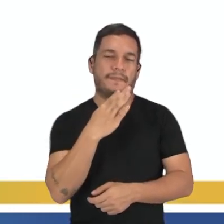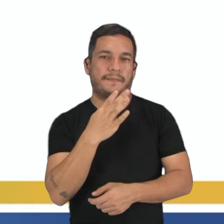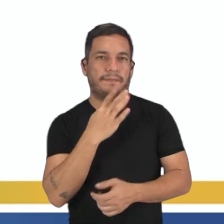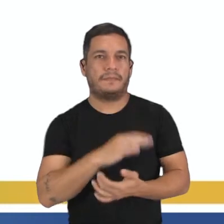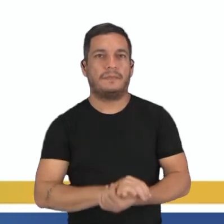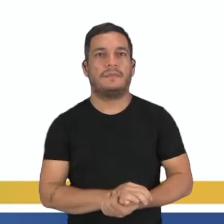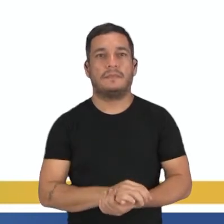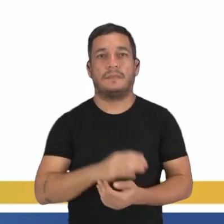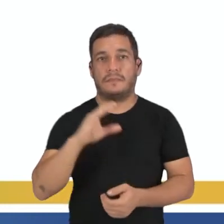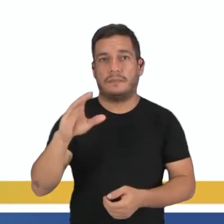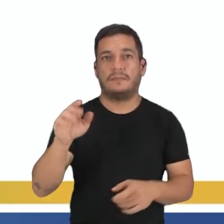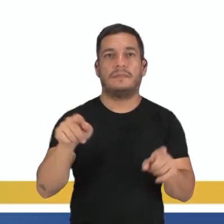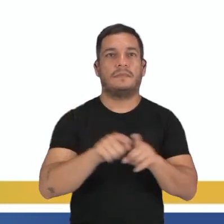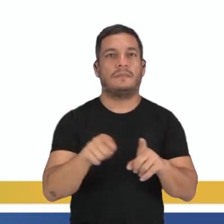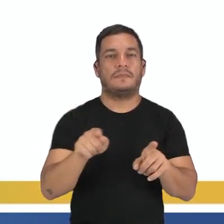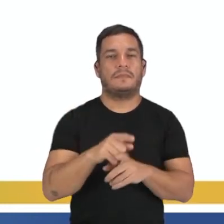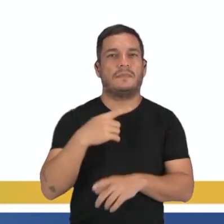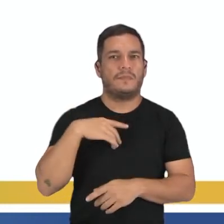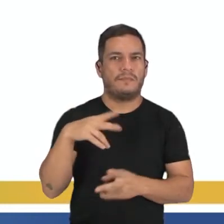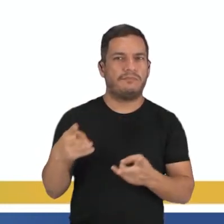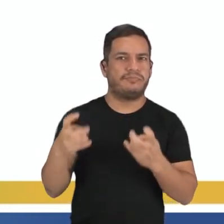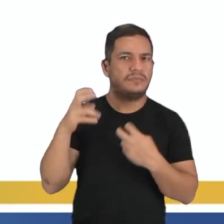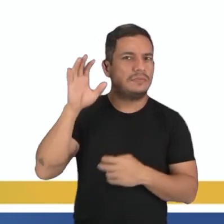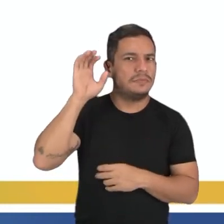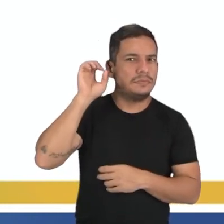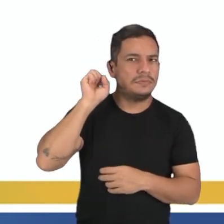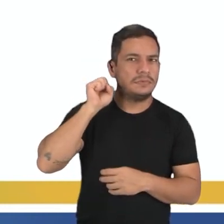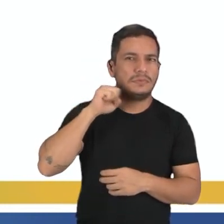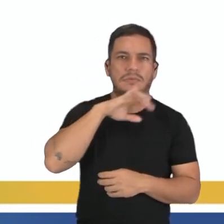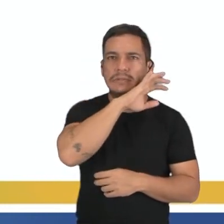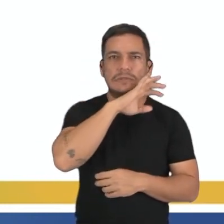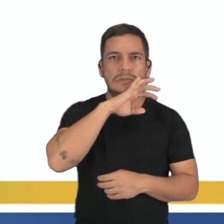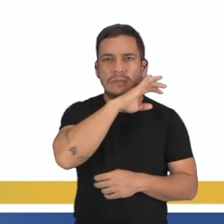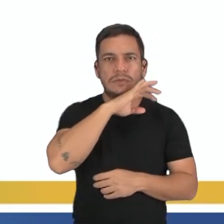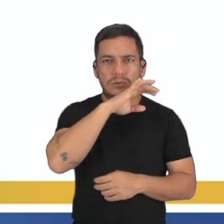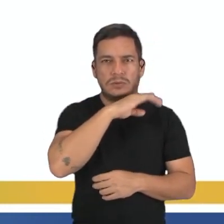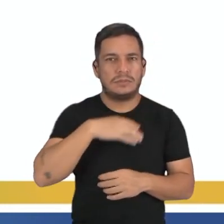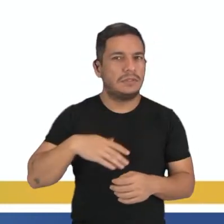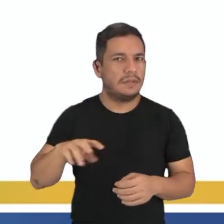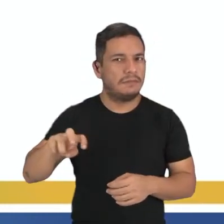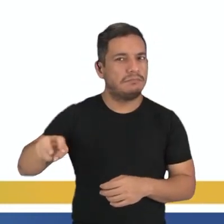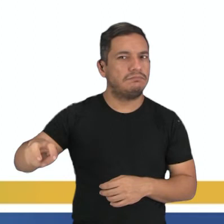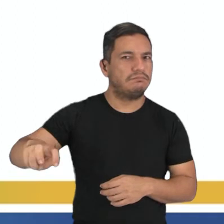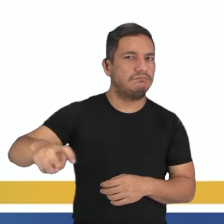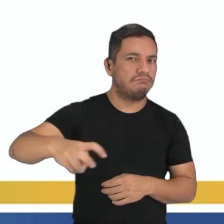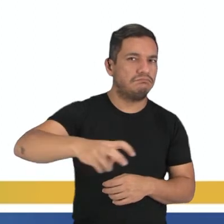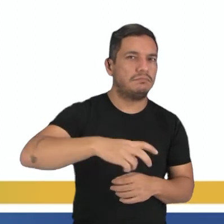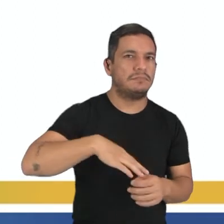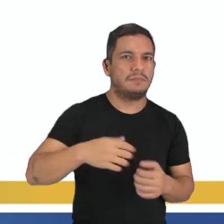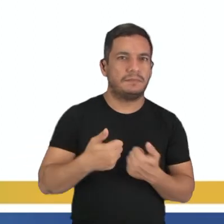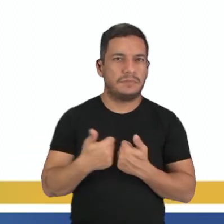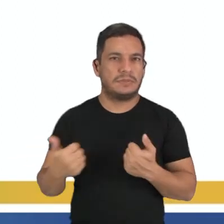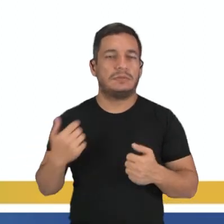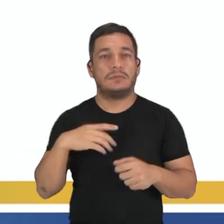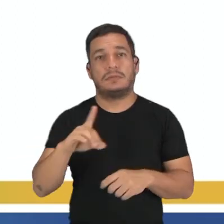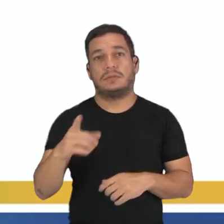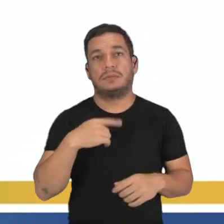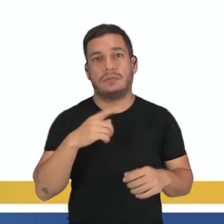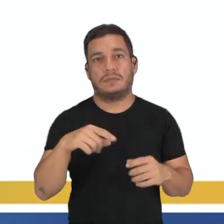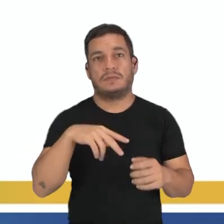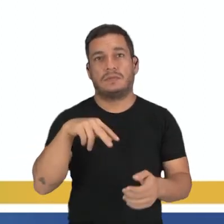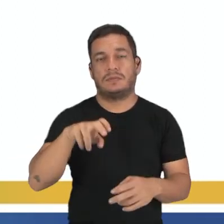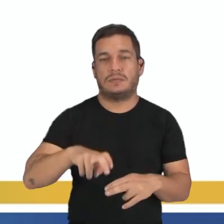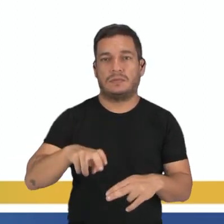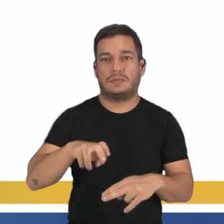conhecemos sei também se ouvia onça avisar que estava por perto ou de estava na posição